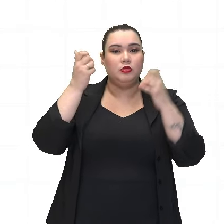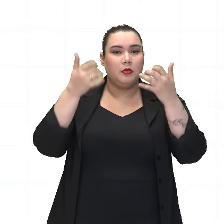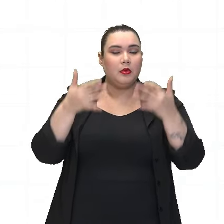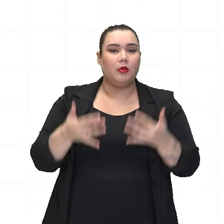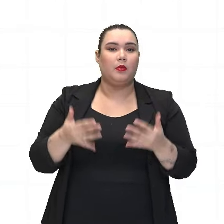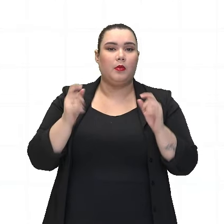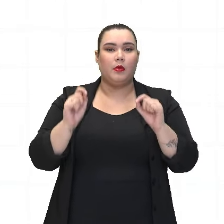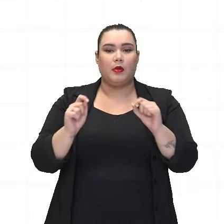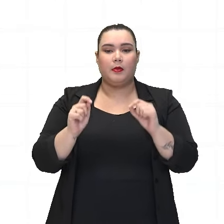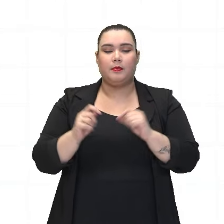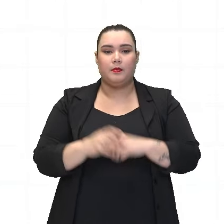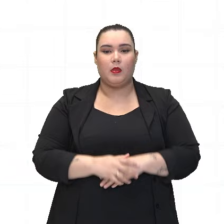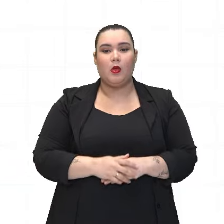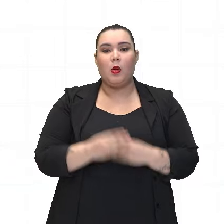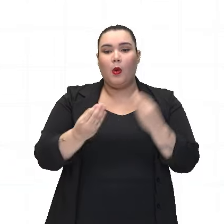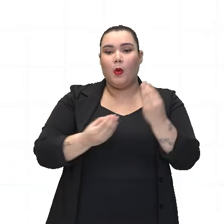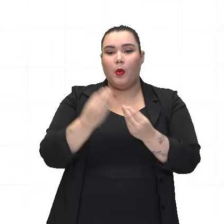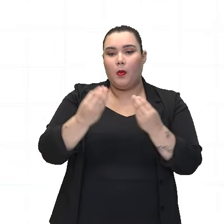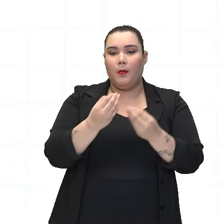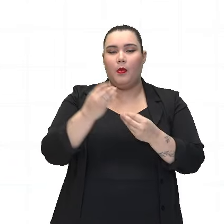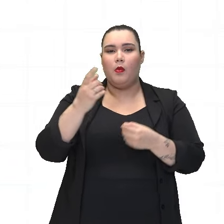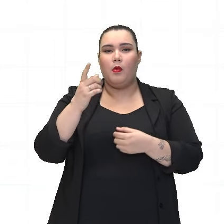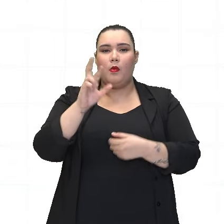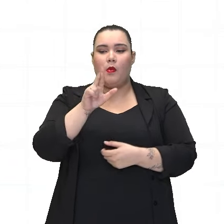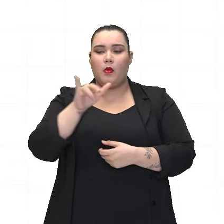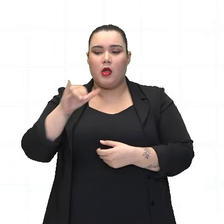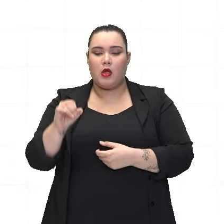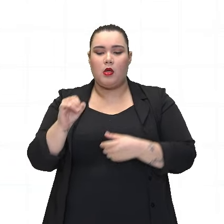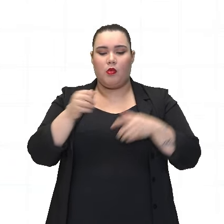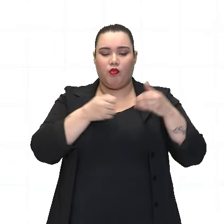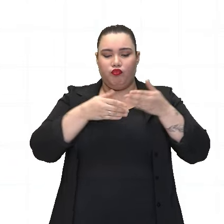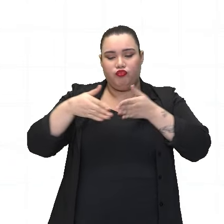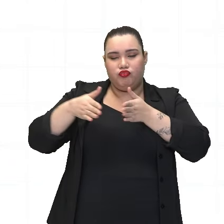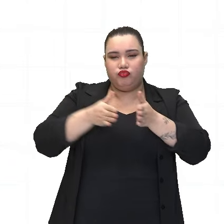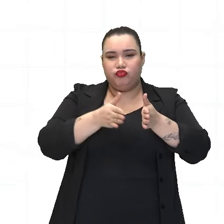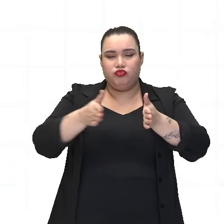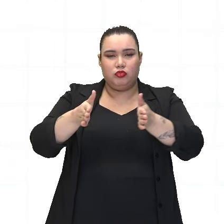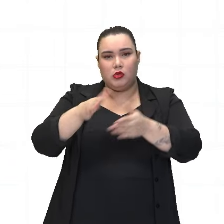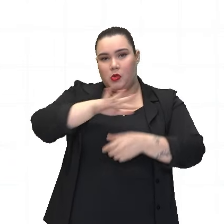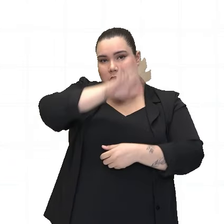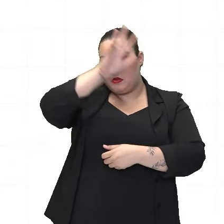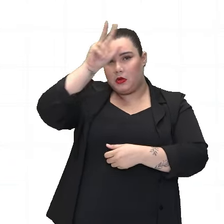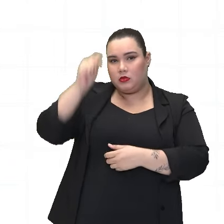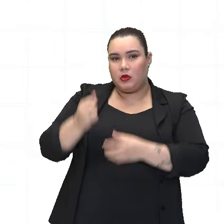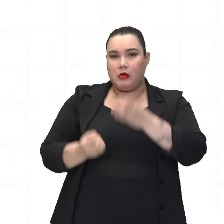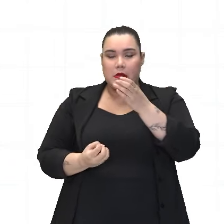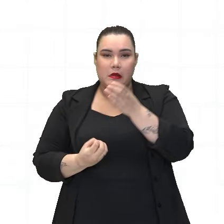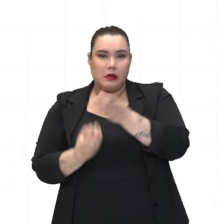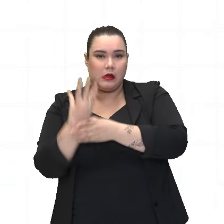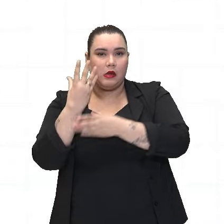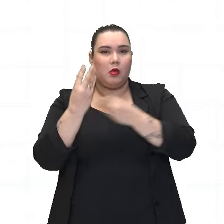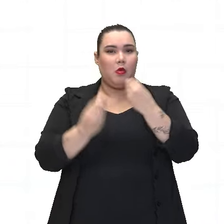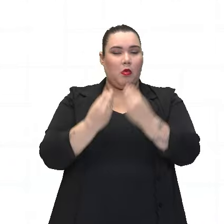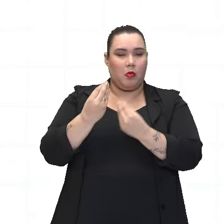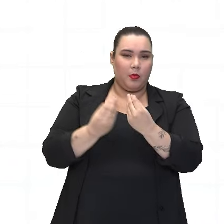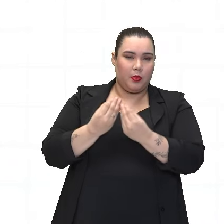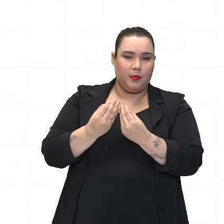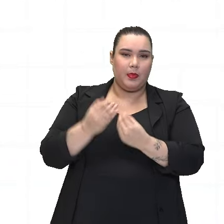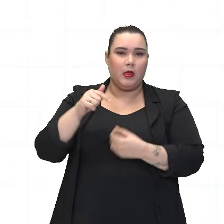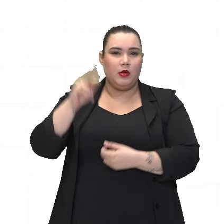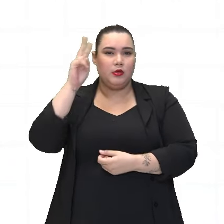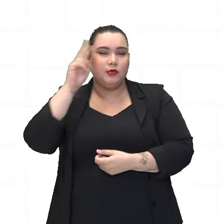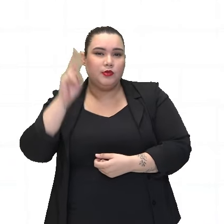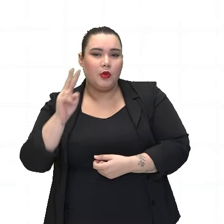contam como o rio Amazonas surgiu, produto de um amor ardente, né? Perceba que nessa história que